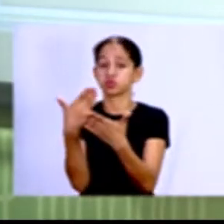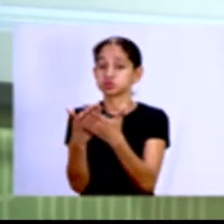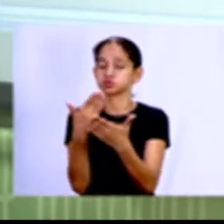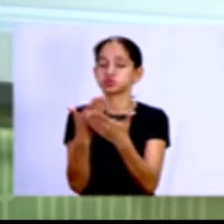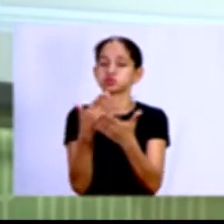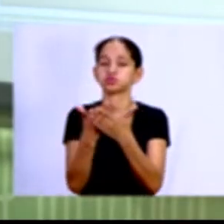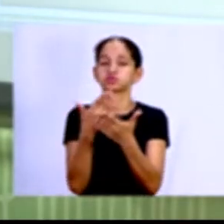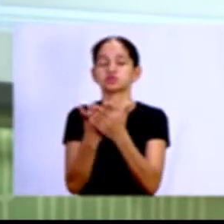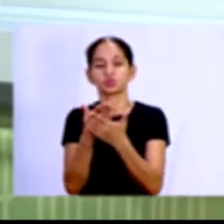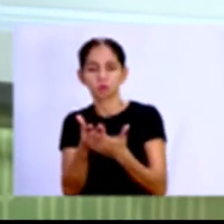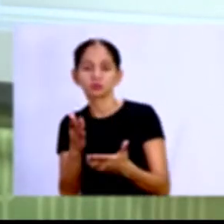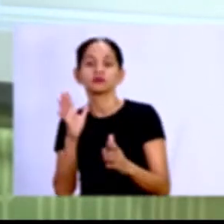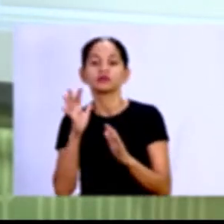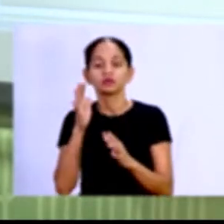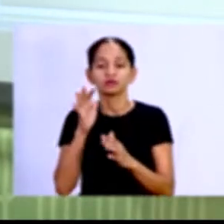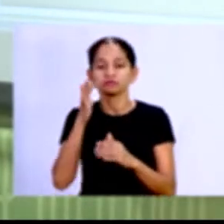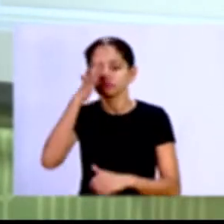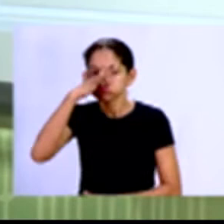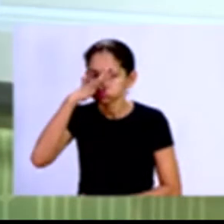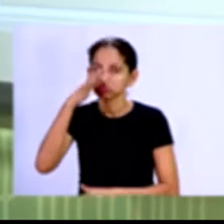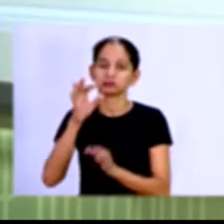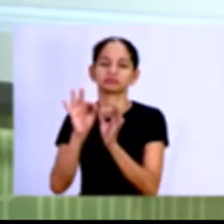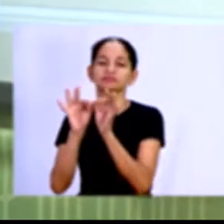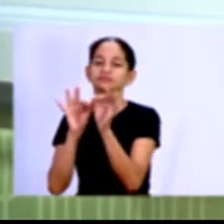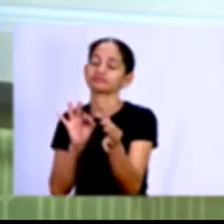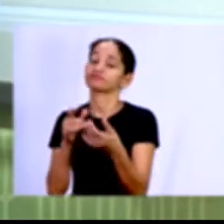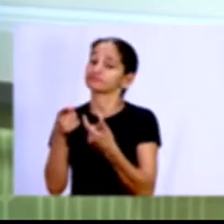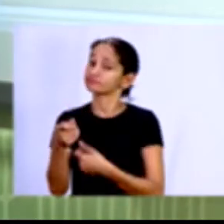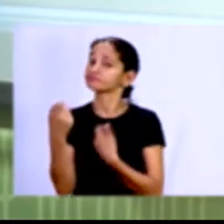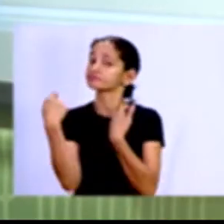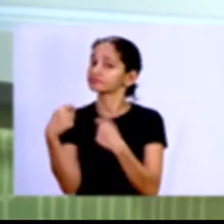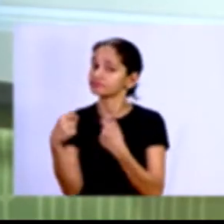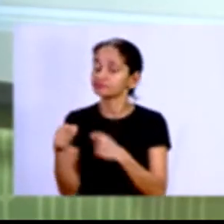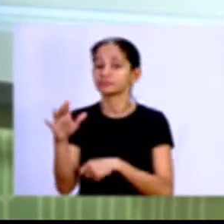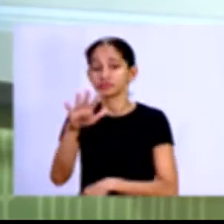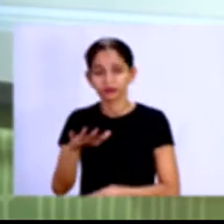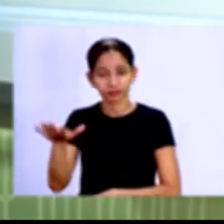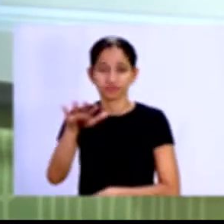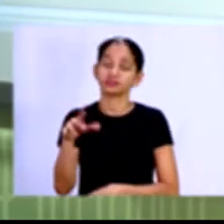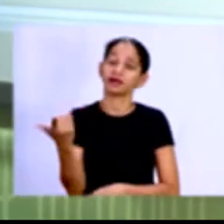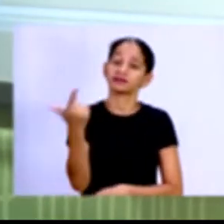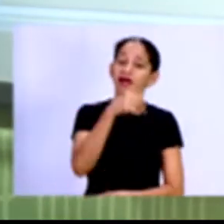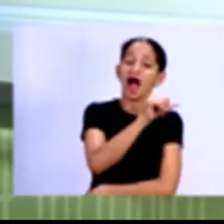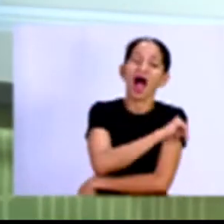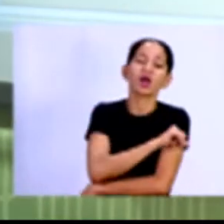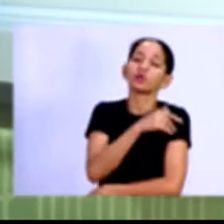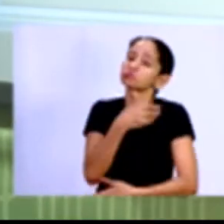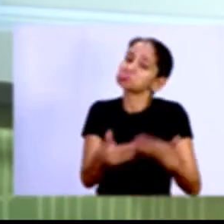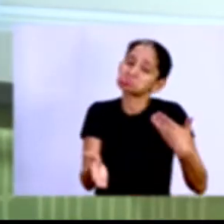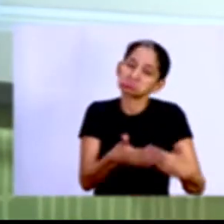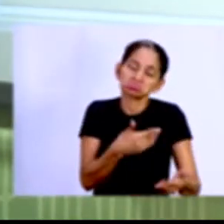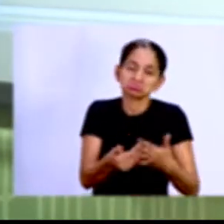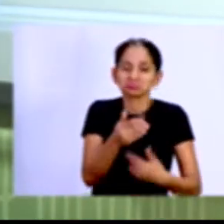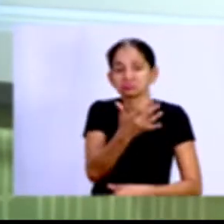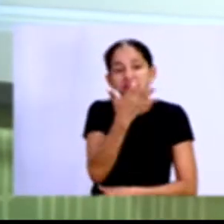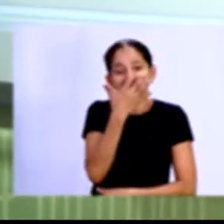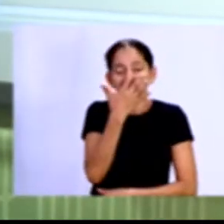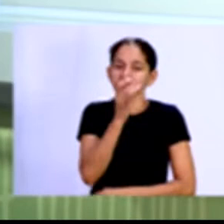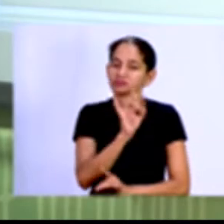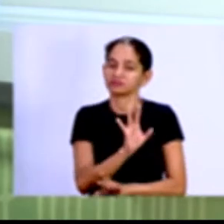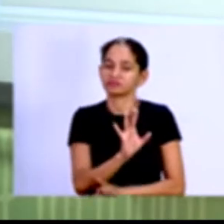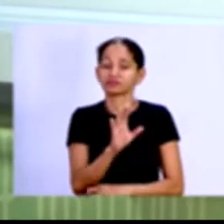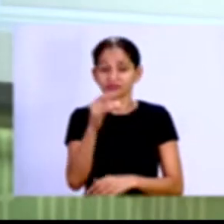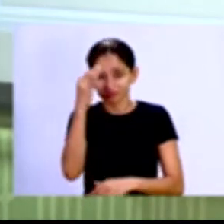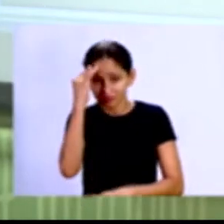educação à distância, alguns princípios que fundamentam esse tipo de modalidade de educação, de modalidade de